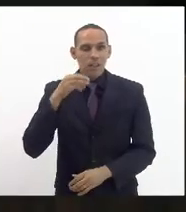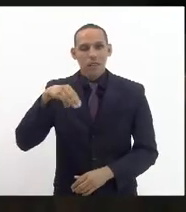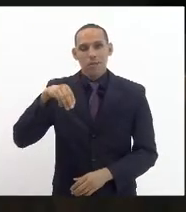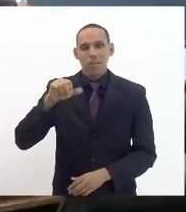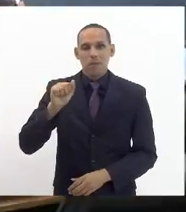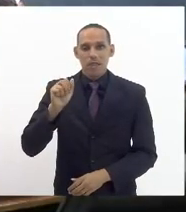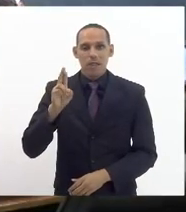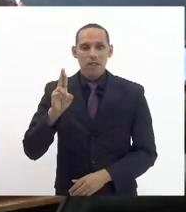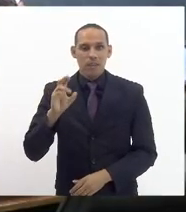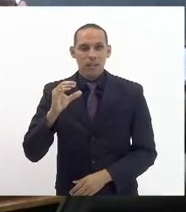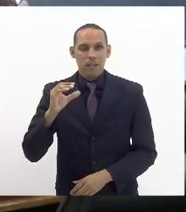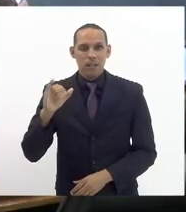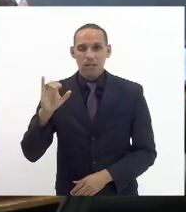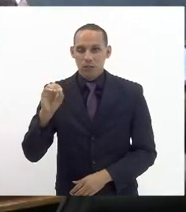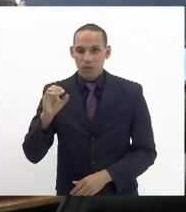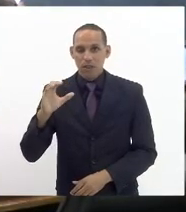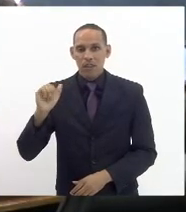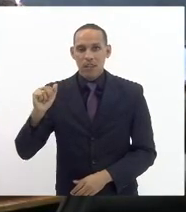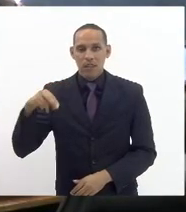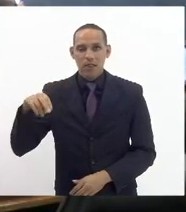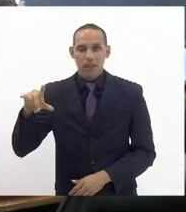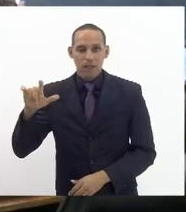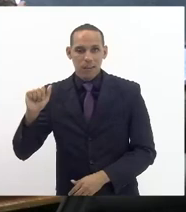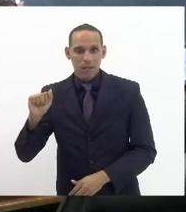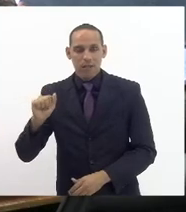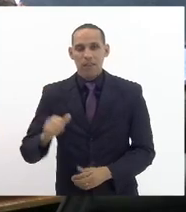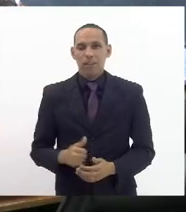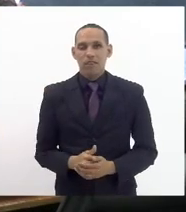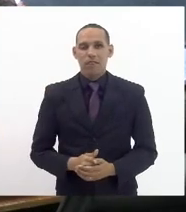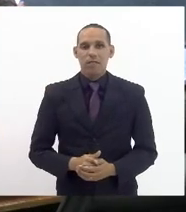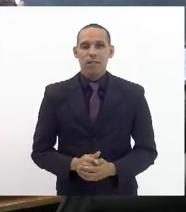Canella. Deputado Márcio Canella.